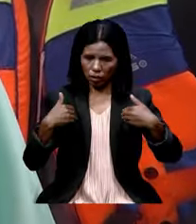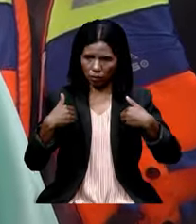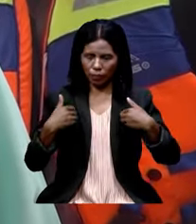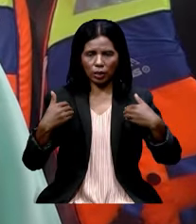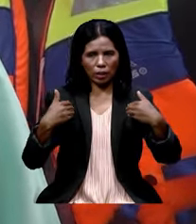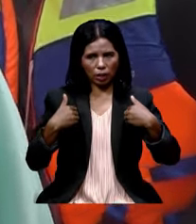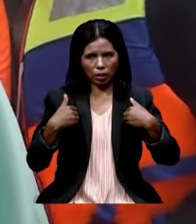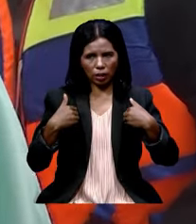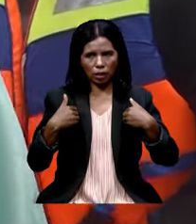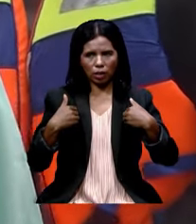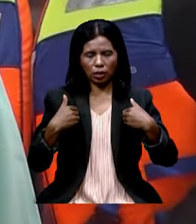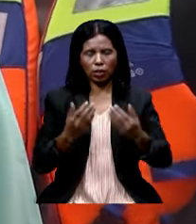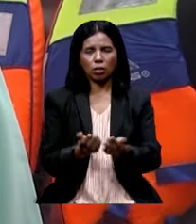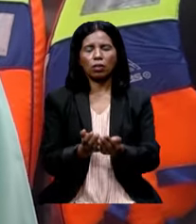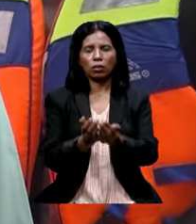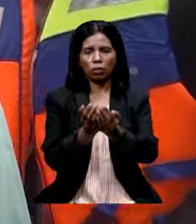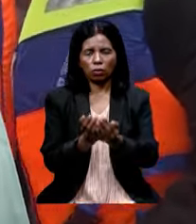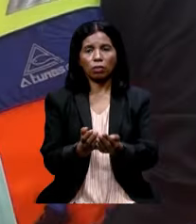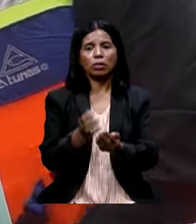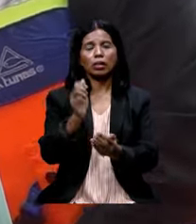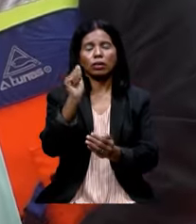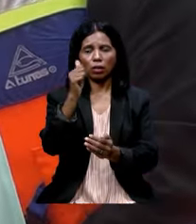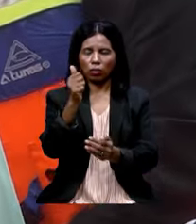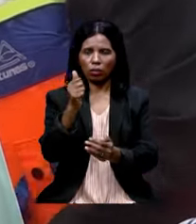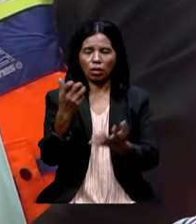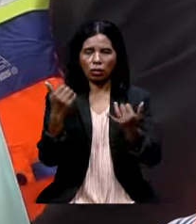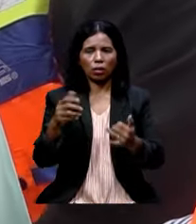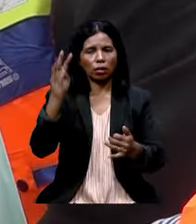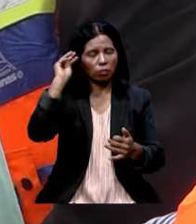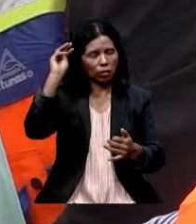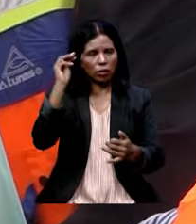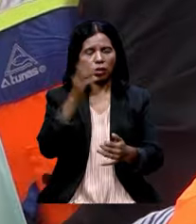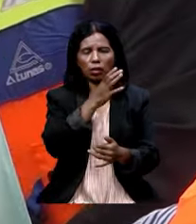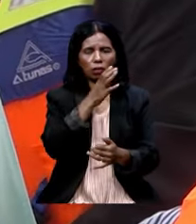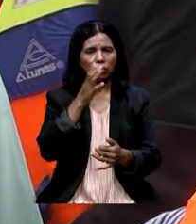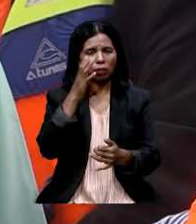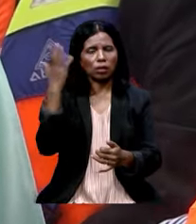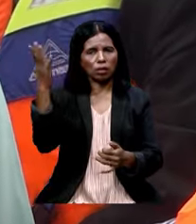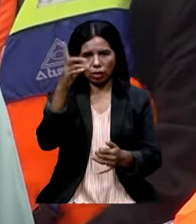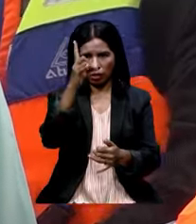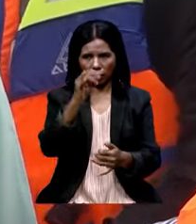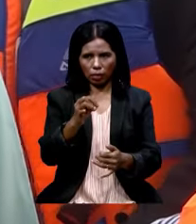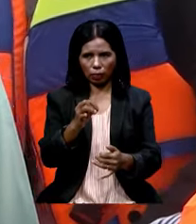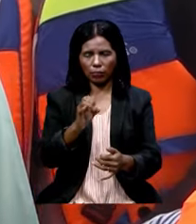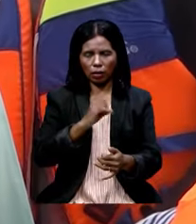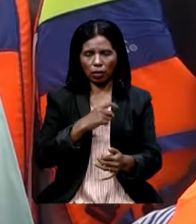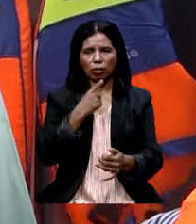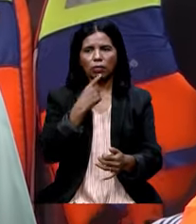ro Sanulo, ou né, e a Ministério da Agricultura e a Dili, a